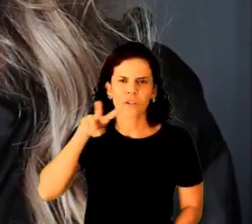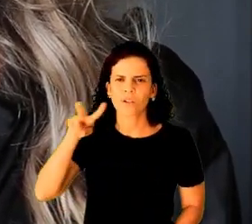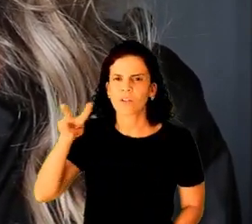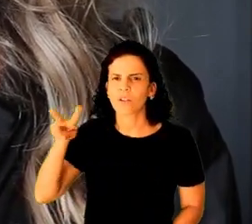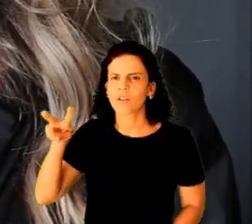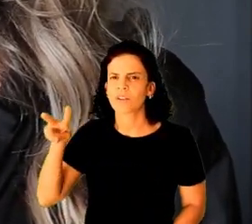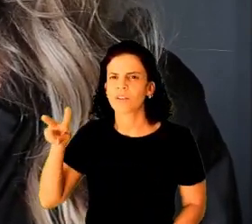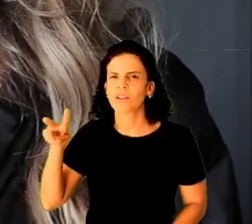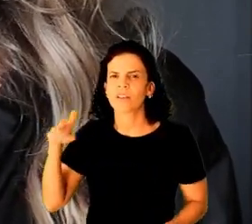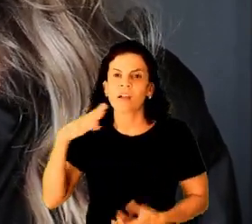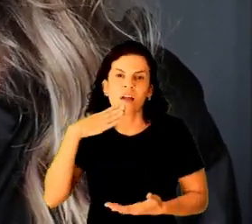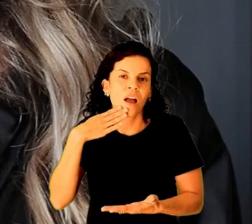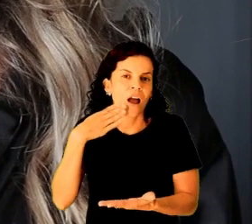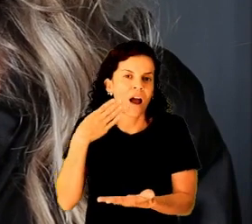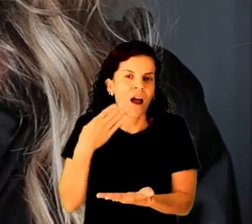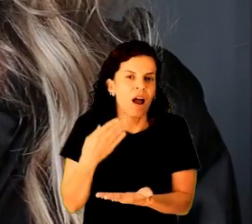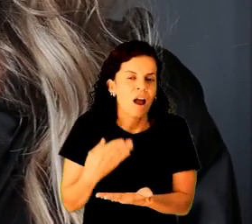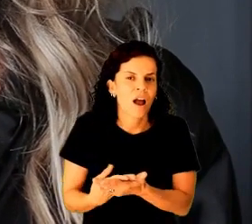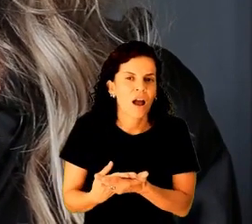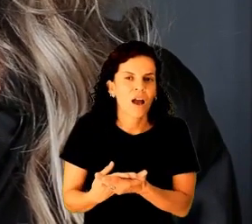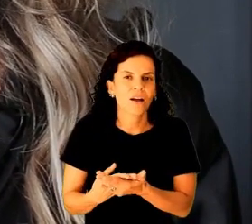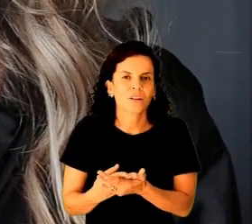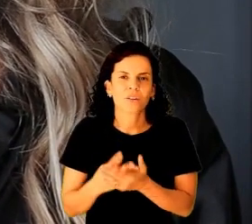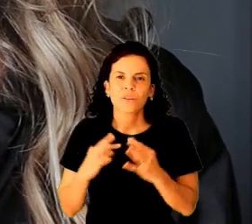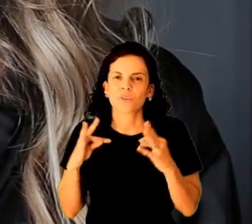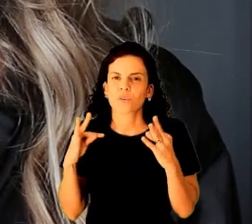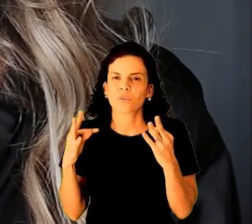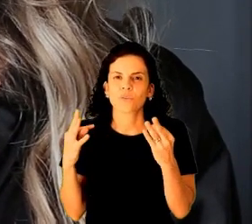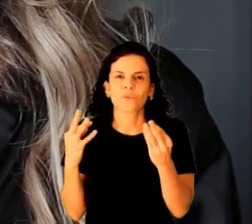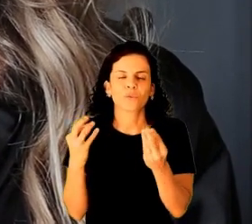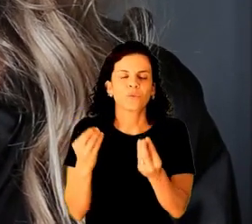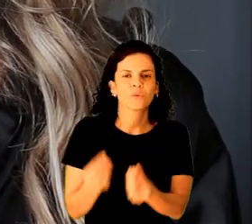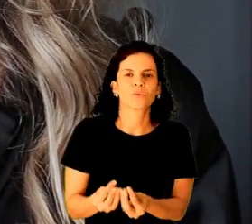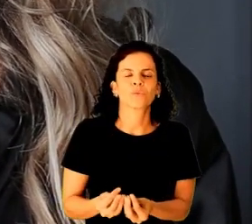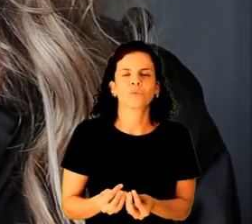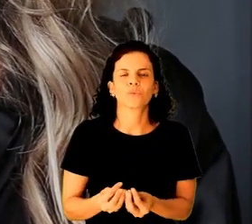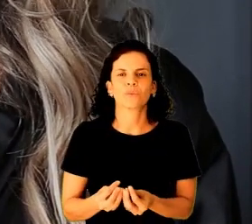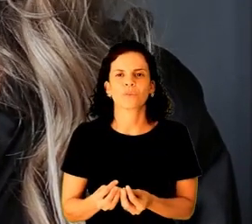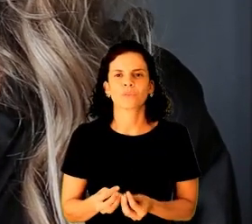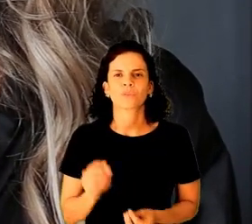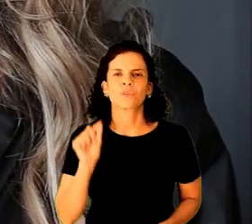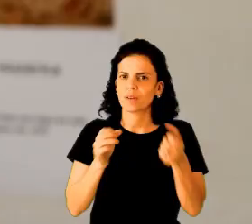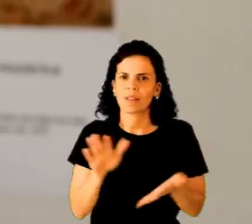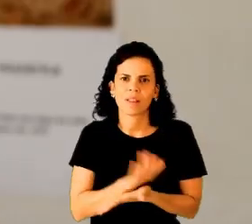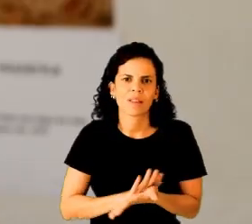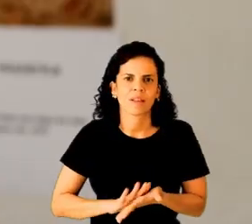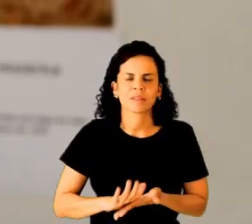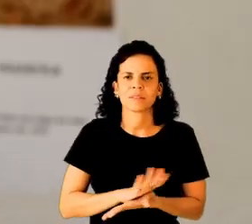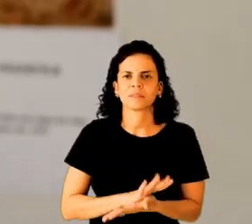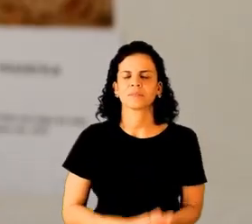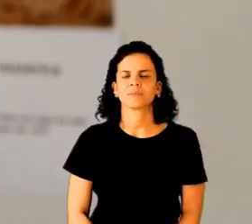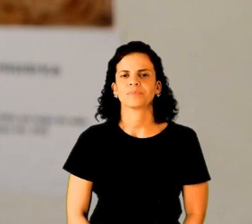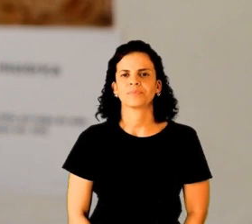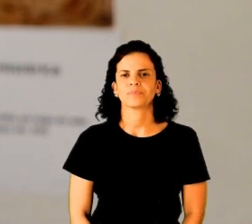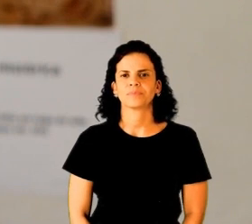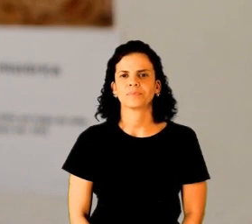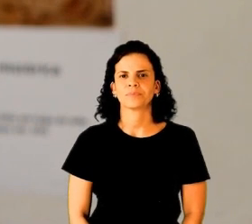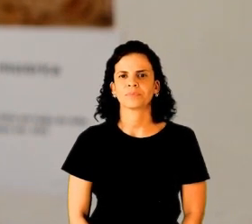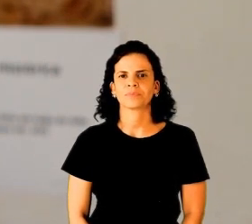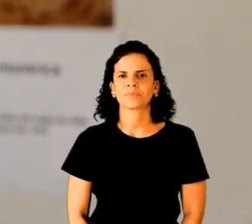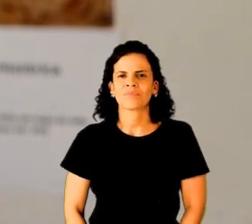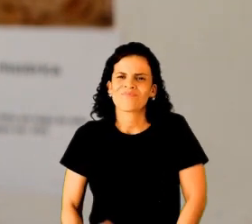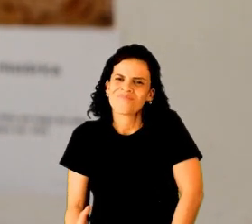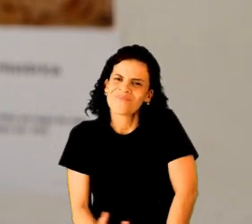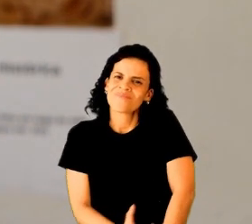encantada com A Fazenda e com todas as possibilidades que ela poderia trazer pro nosso município e enche os nossos